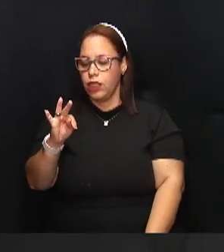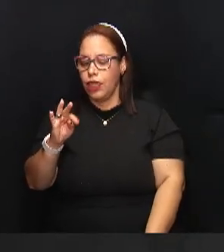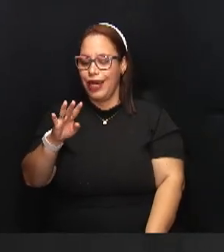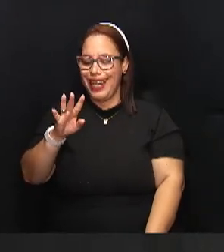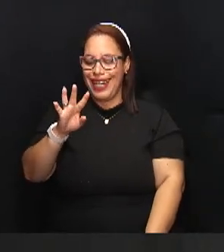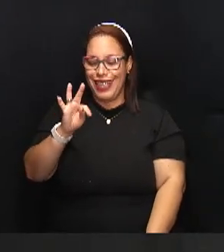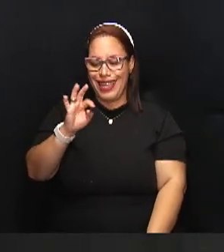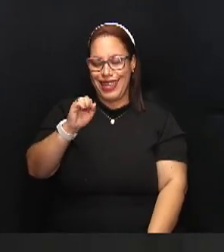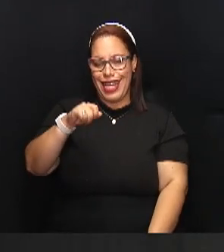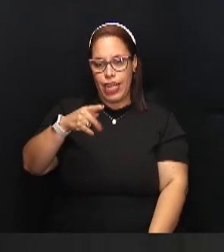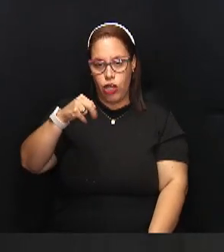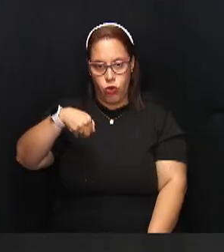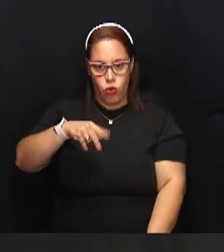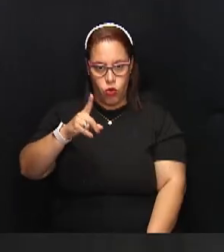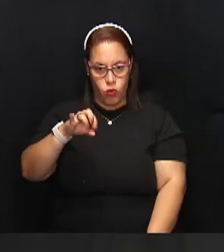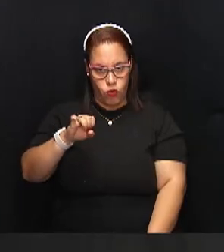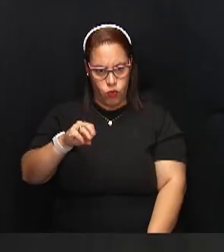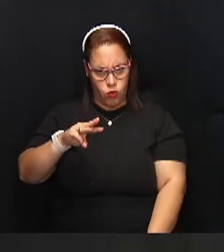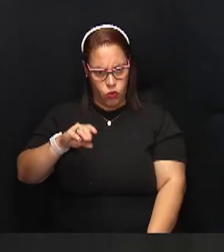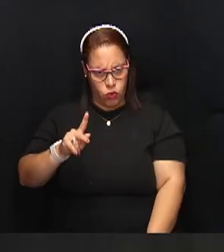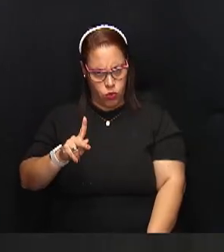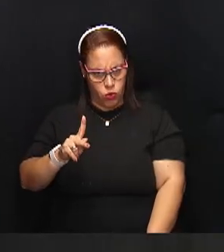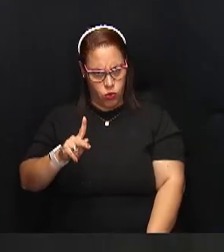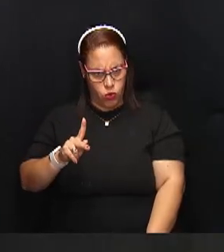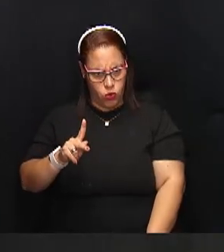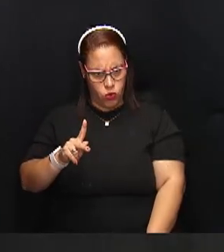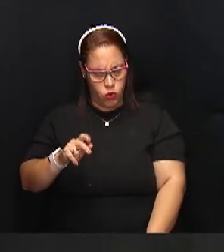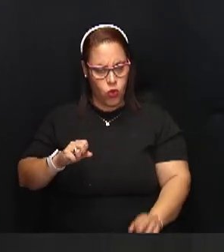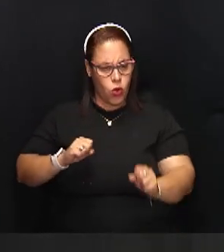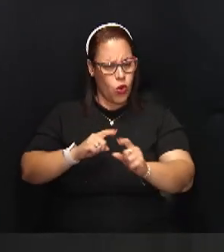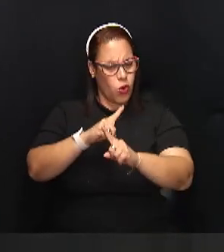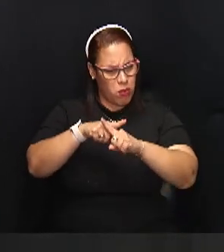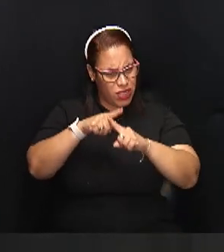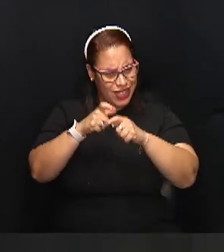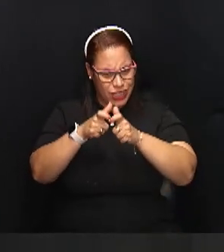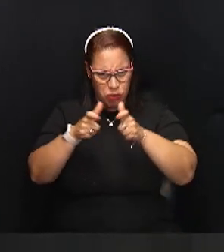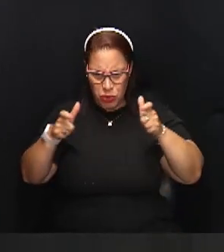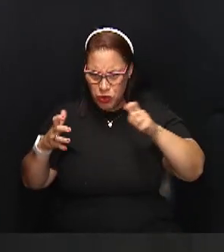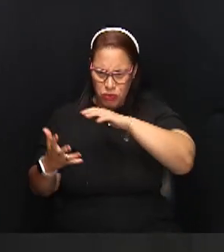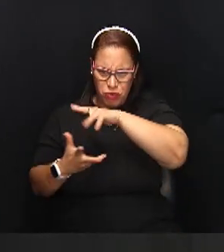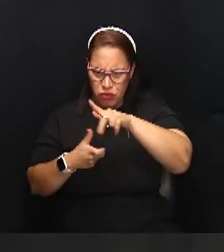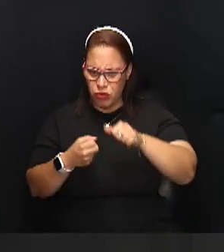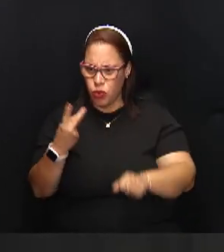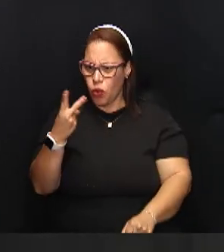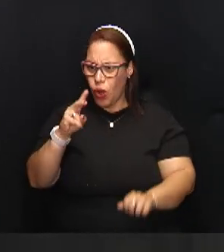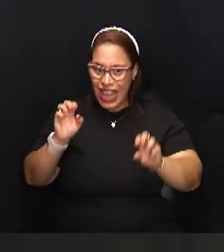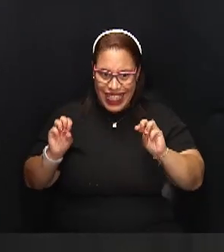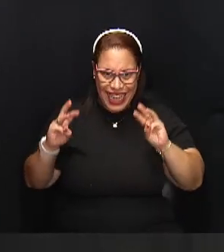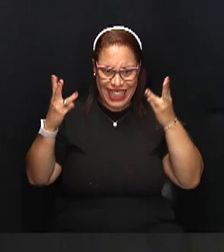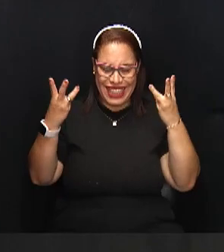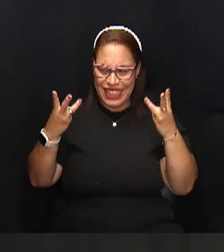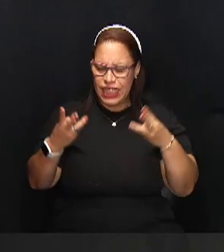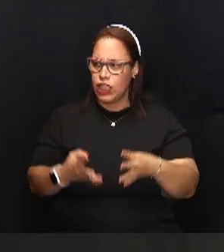campineira, competição em alto nível. Nós já ajudamos em acho que 2 eventos,